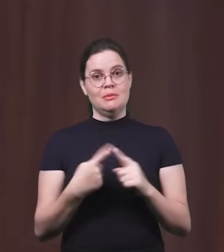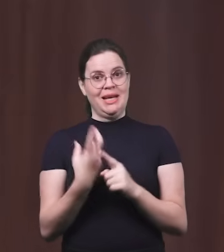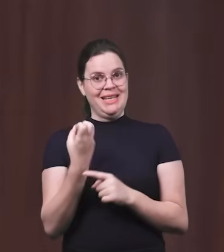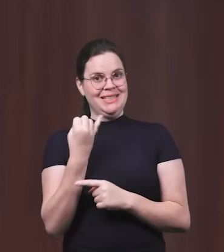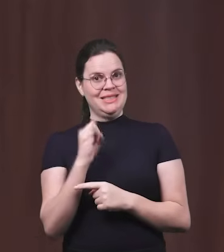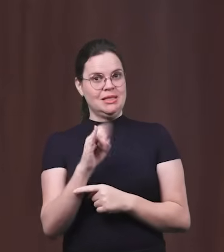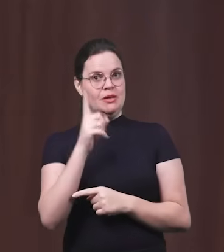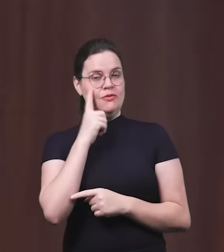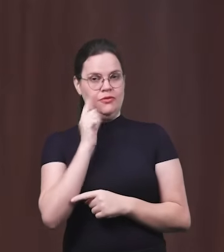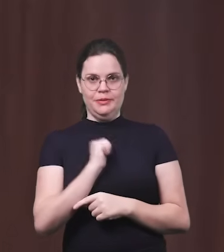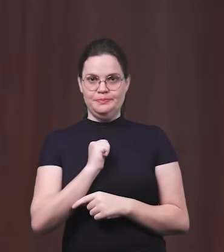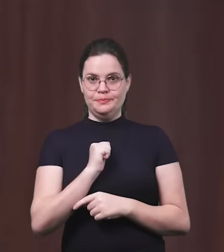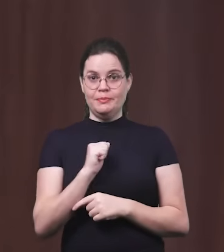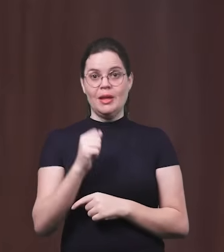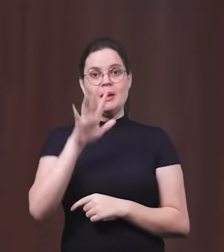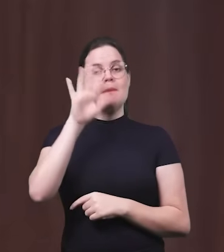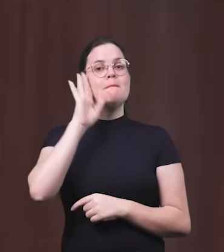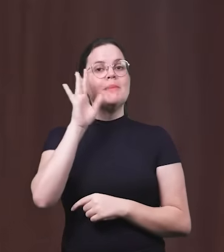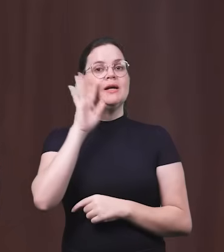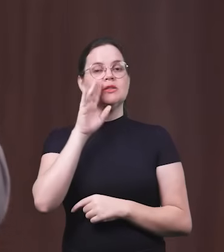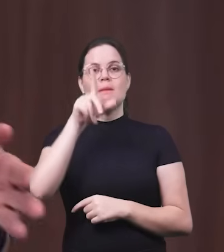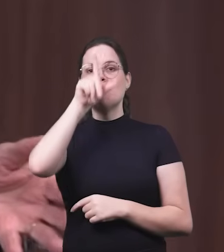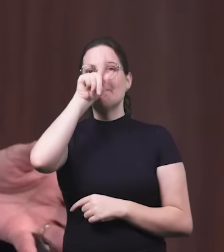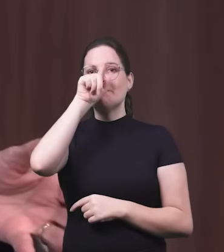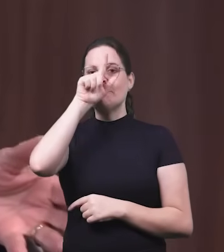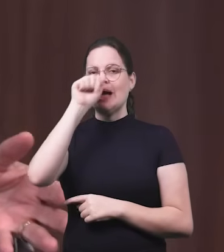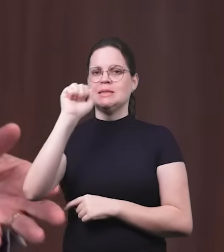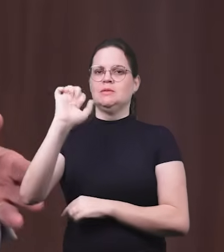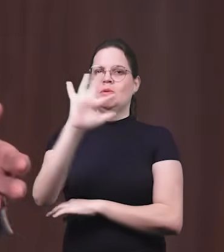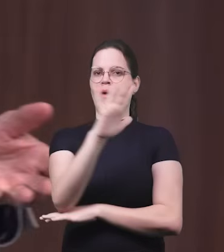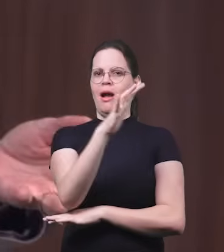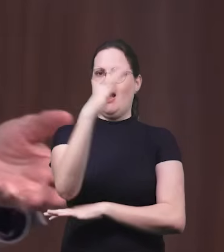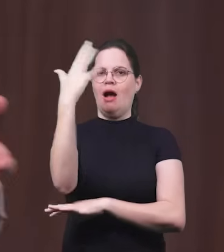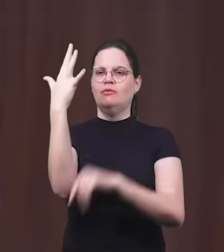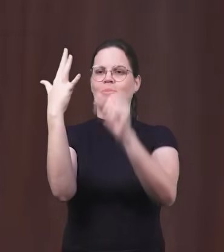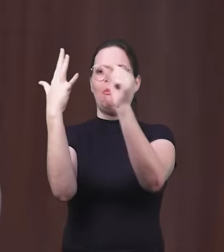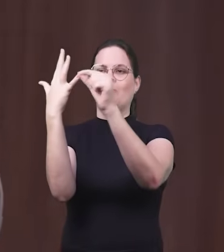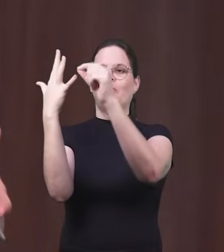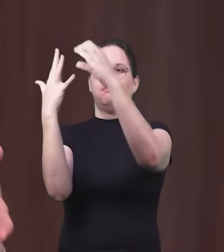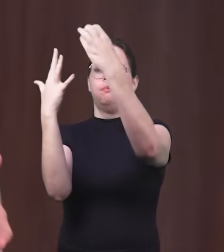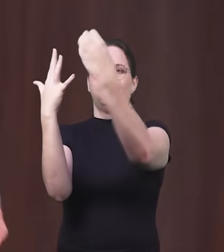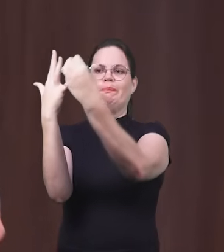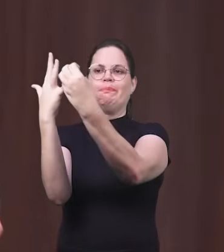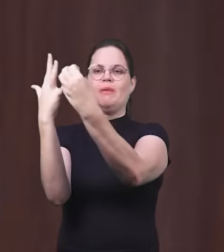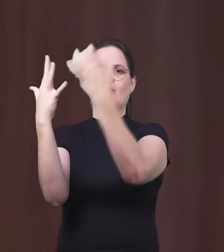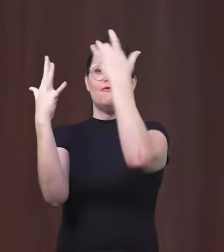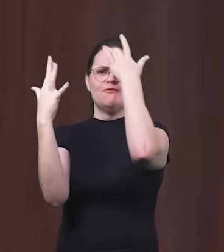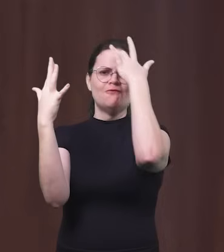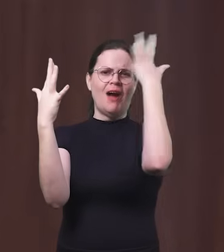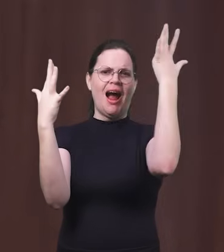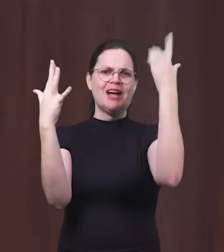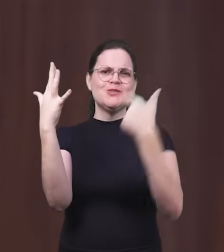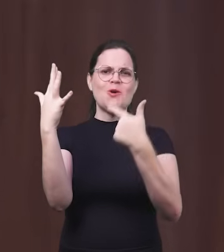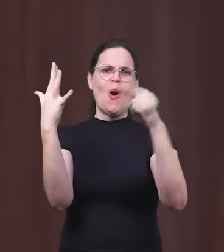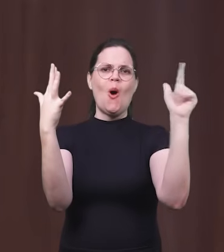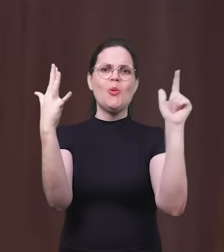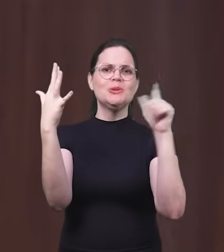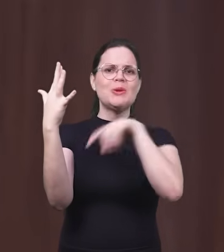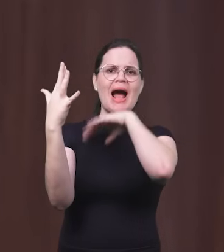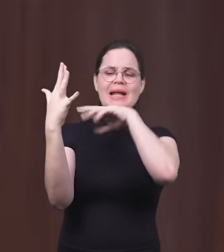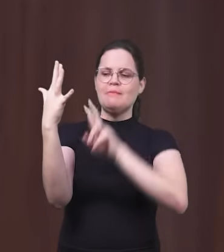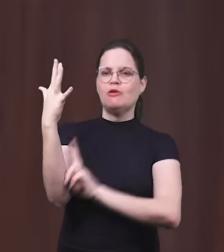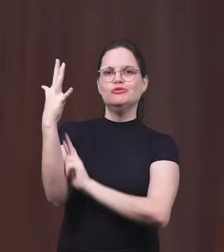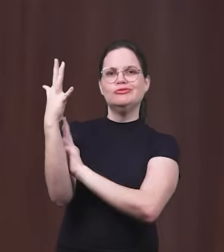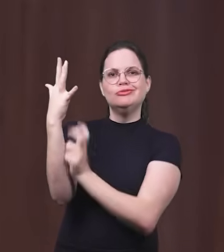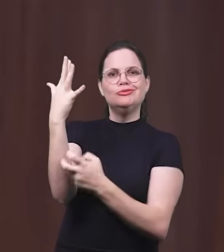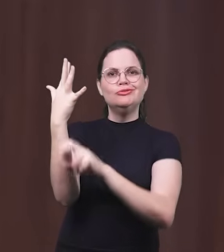ninho, ele já é pequenininho, em lugares expostos, o predador vai pegar fácil. Então muitas pessoas